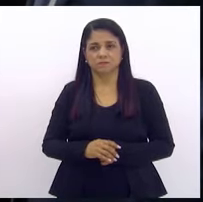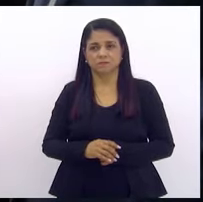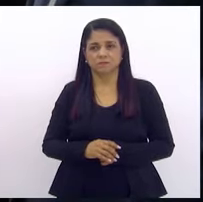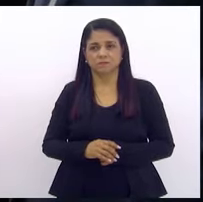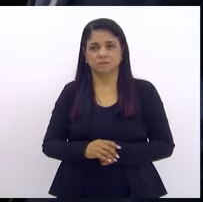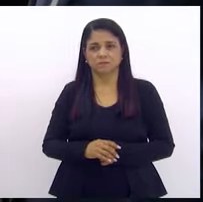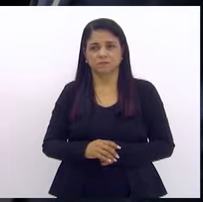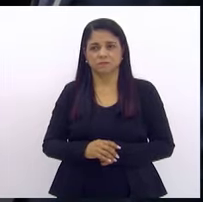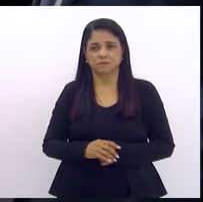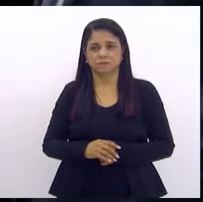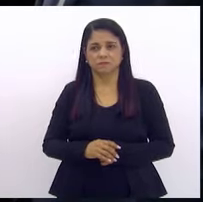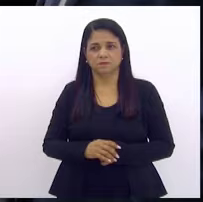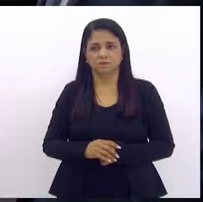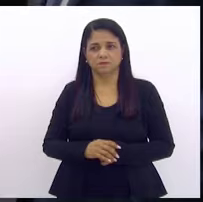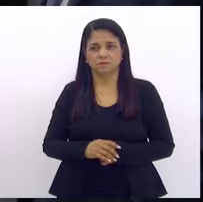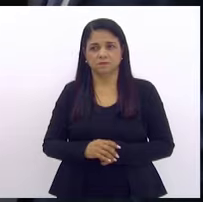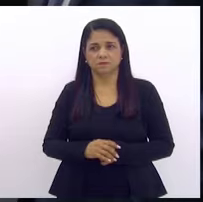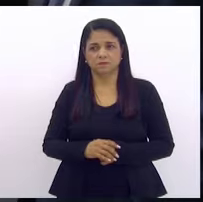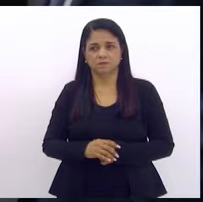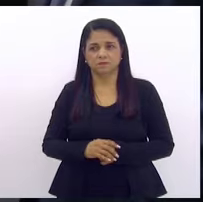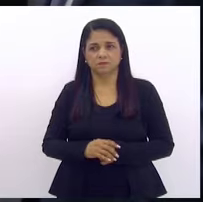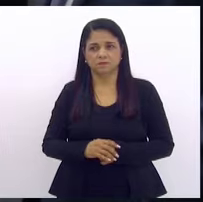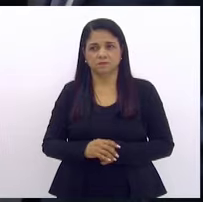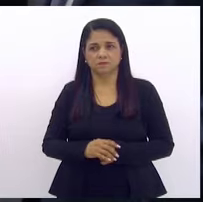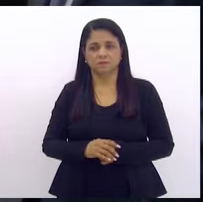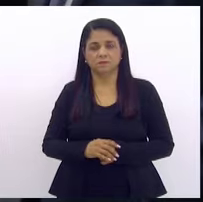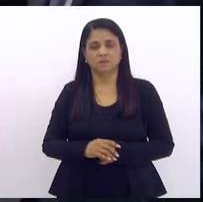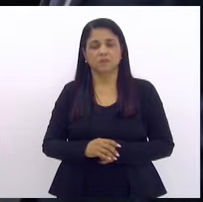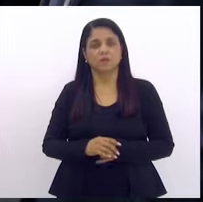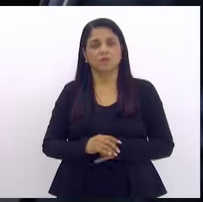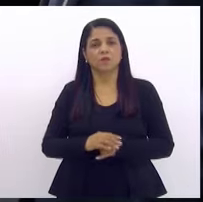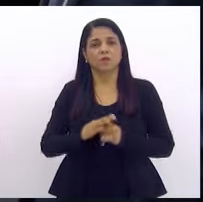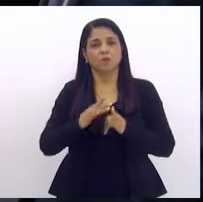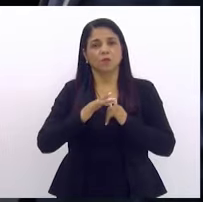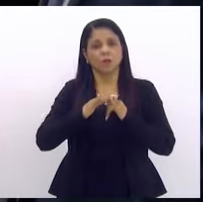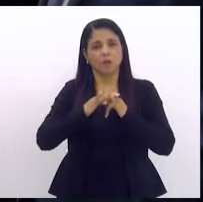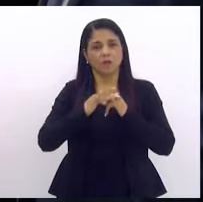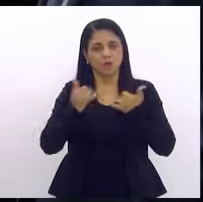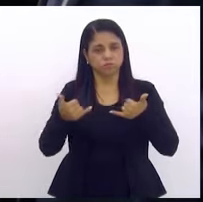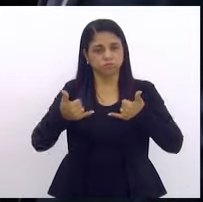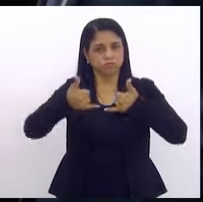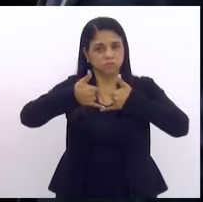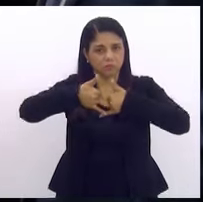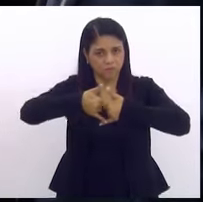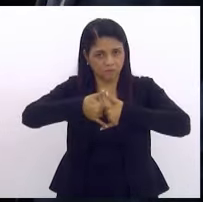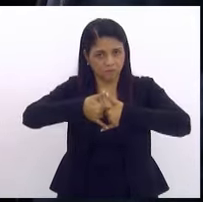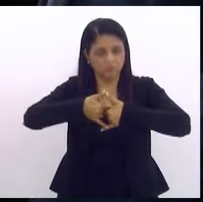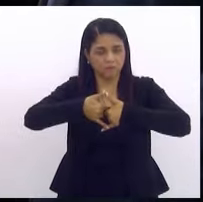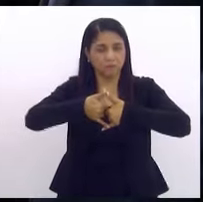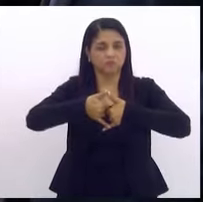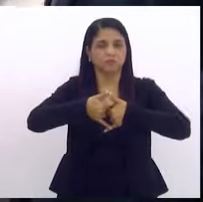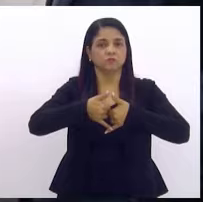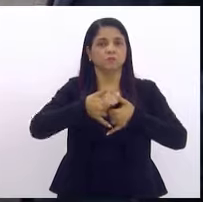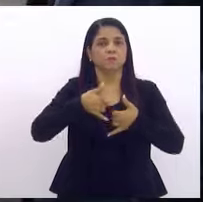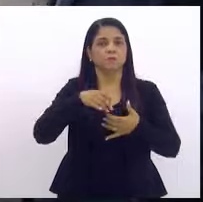Até aqui meu. É canal de pessoas idosas, que a gente discutiu ontem lá.